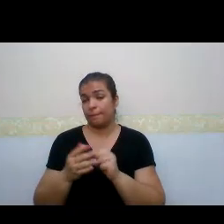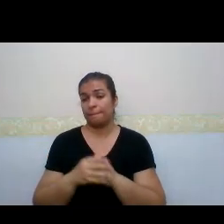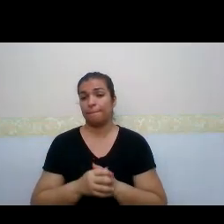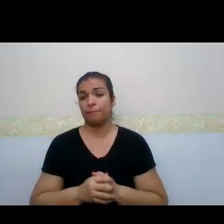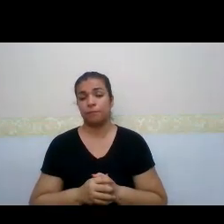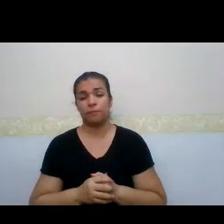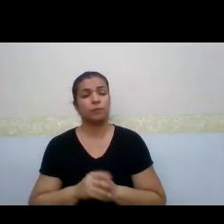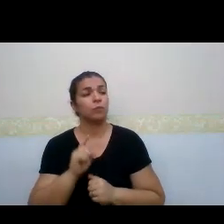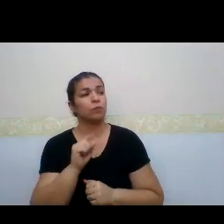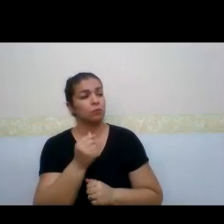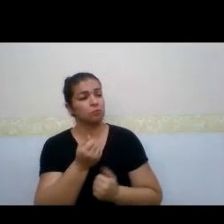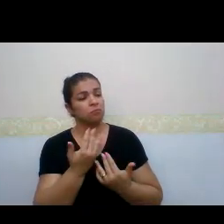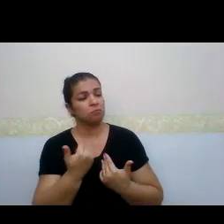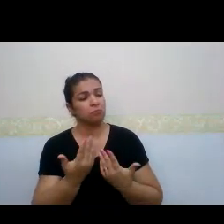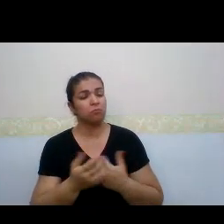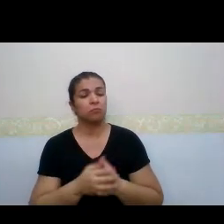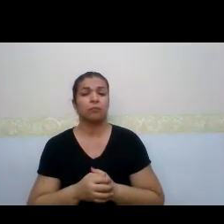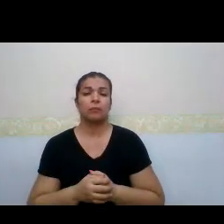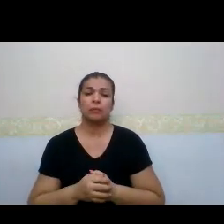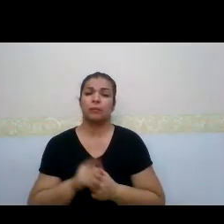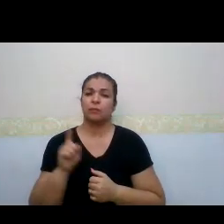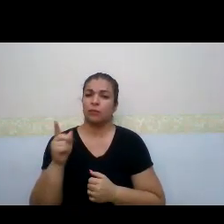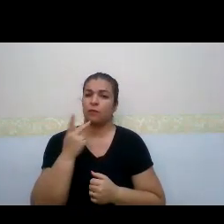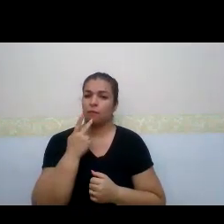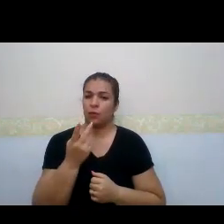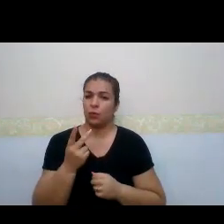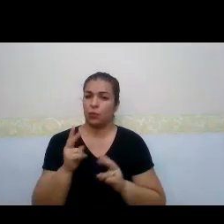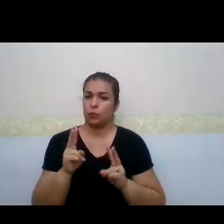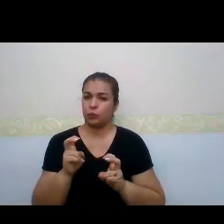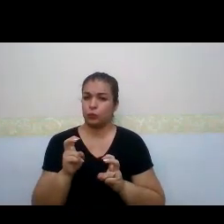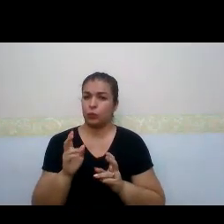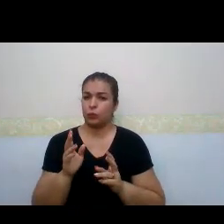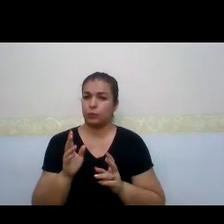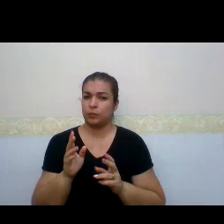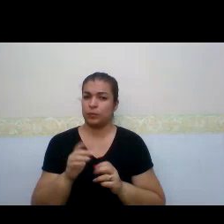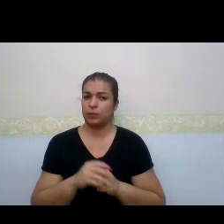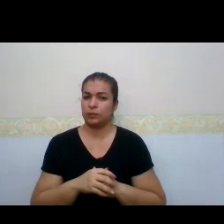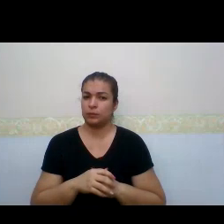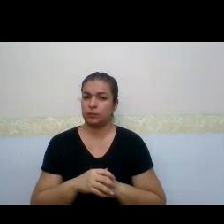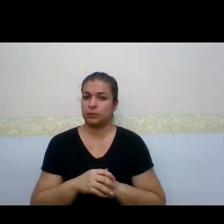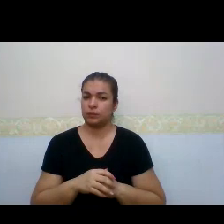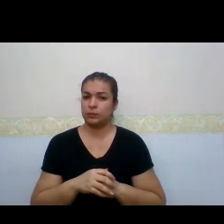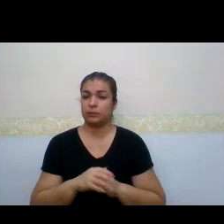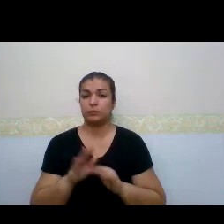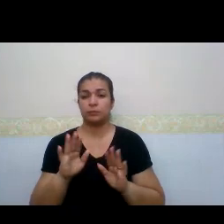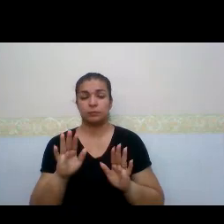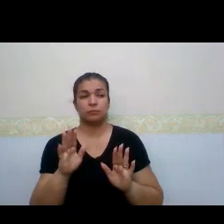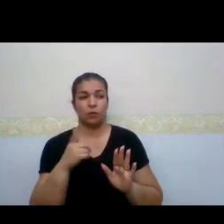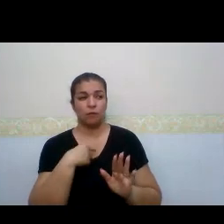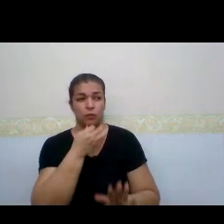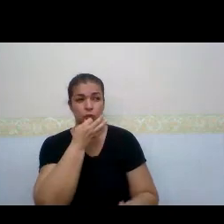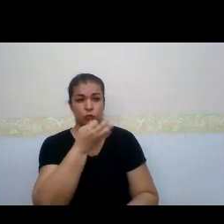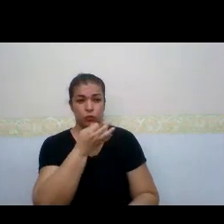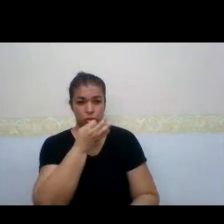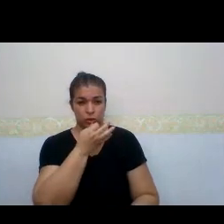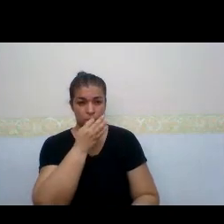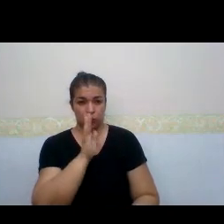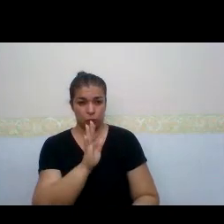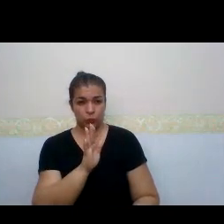Eu também. Você trouxe a questão então, vou fazer uma sugestão. Deixa eu só fechar a